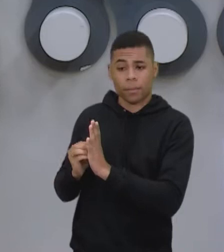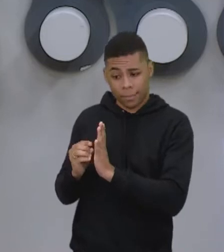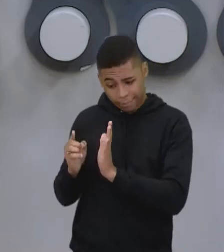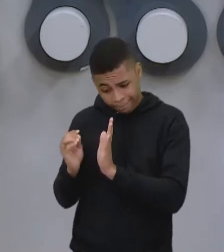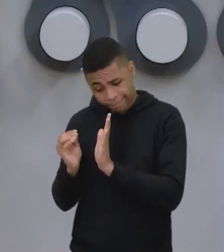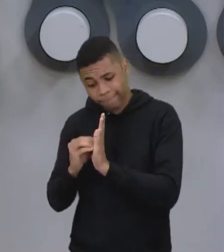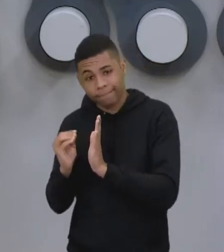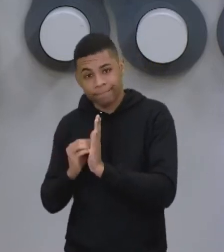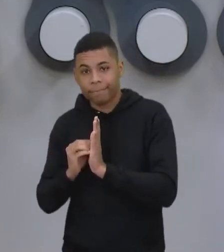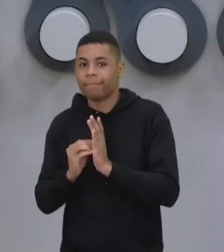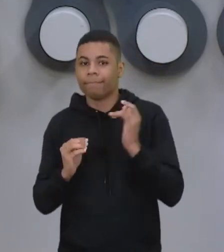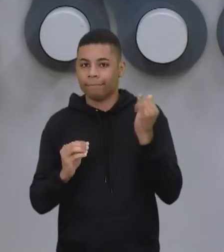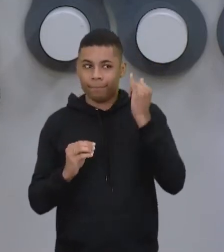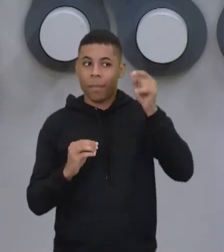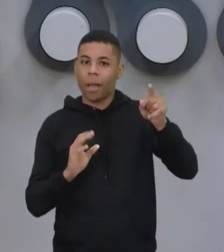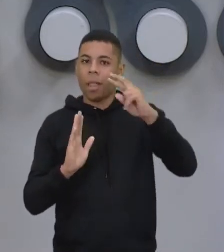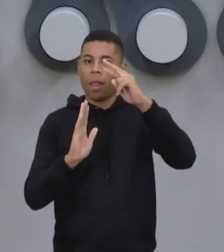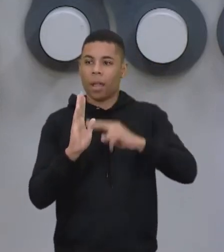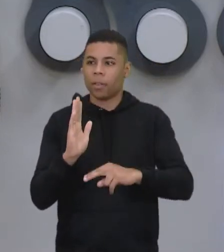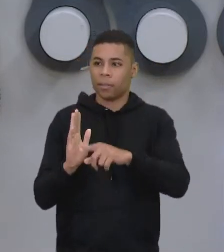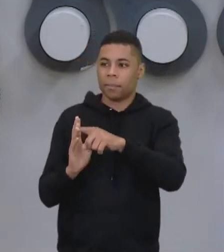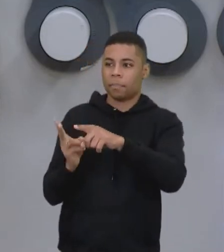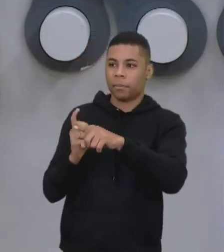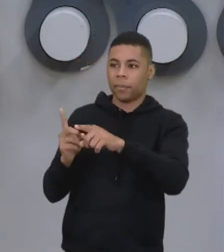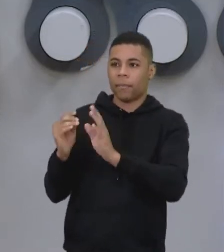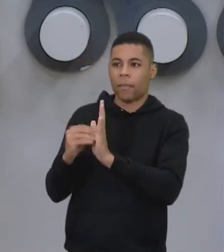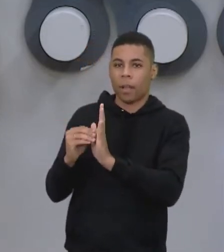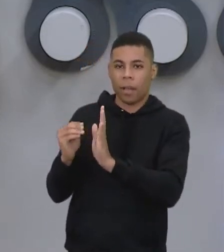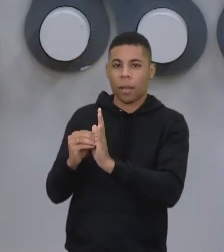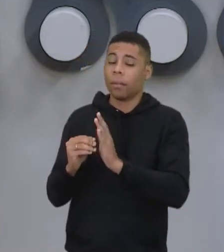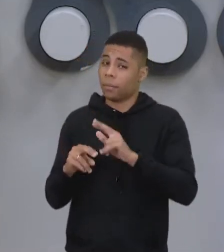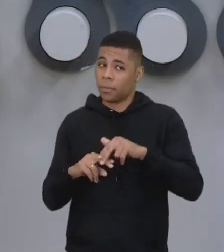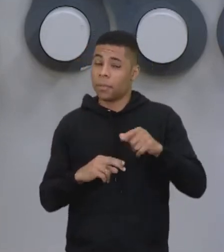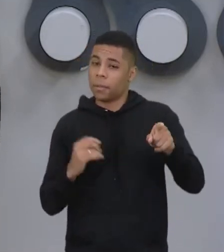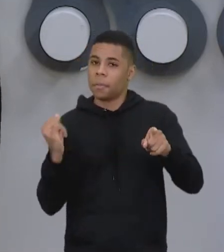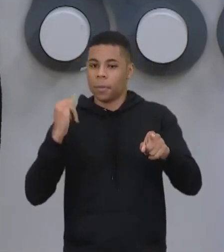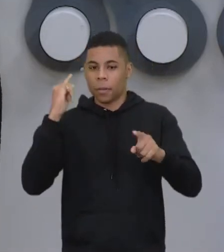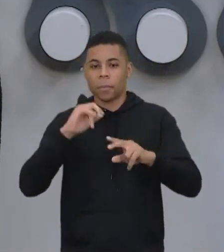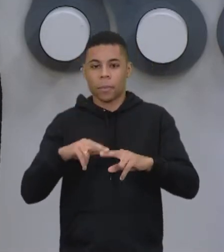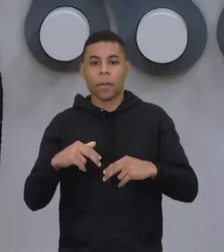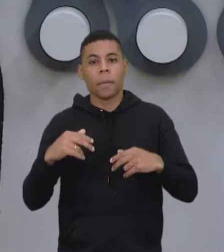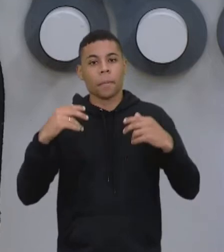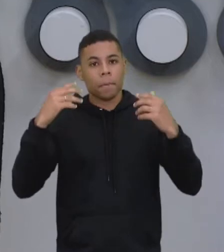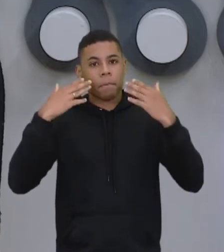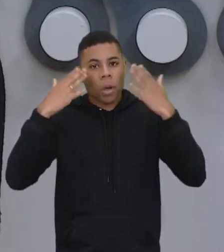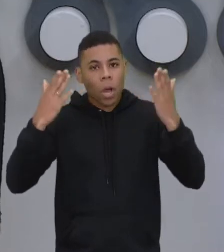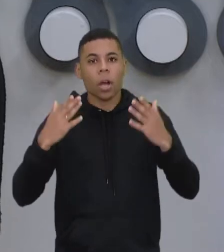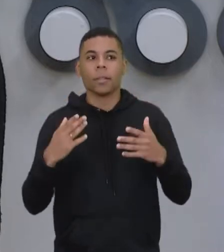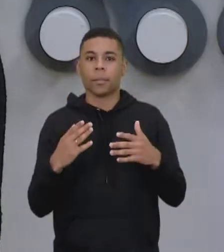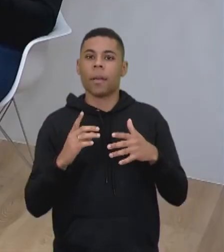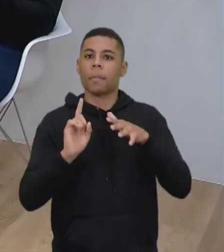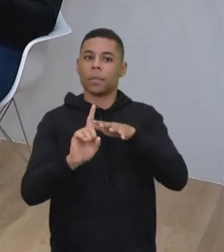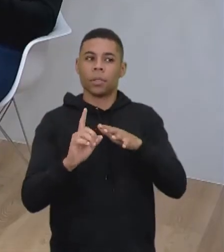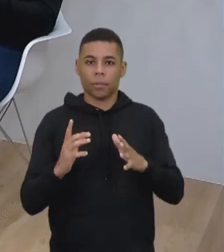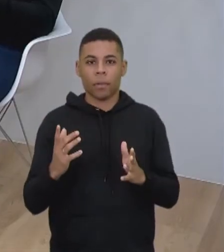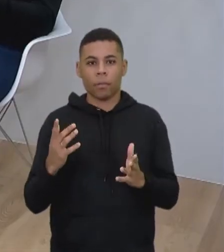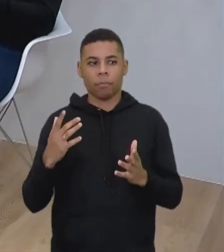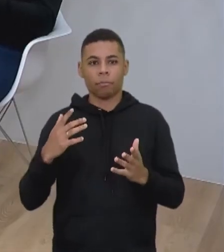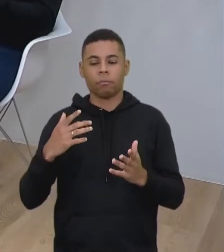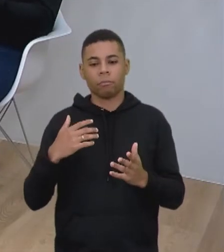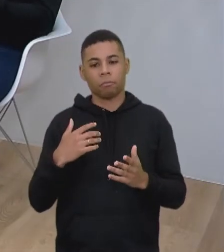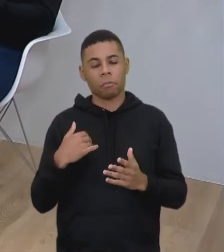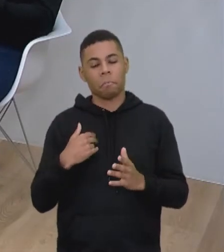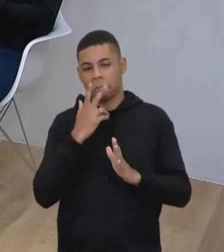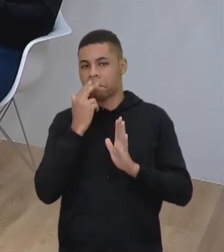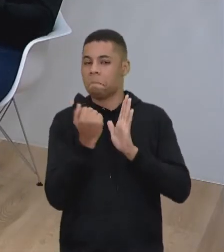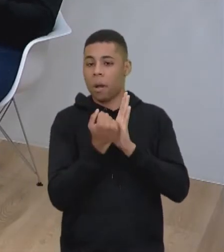como ele mesmo, né? Como leitor. Então, quando a gente começou a trazer essa ideia, por exemplo, de representatividade, eu acho que ficou muito marcado. Nas minhas aulas eu